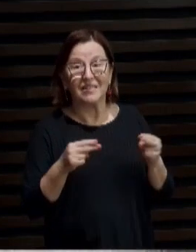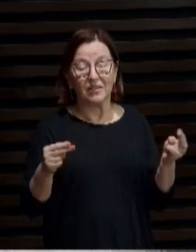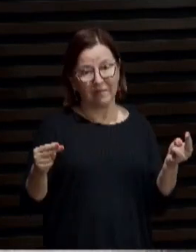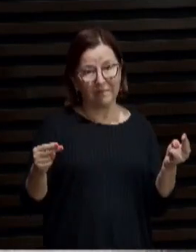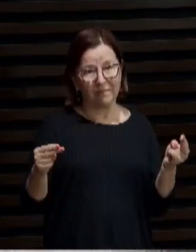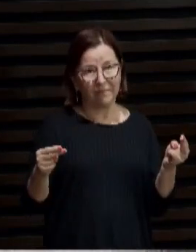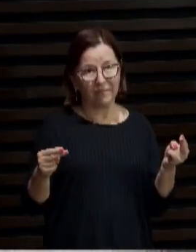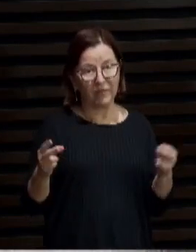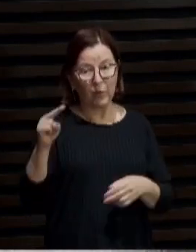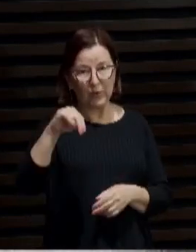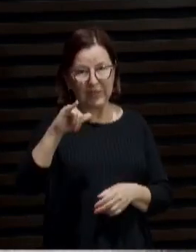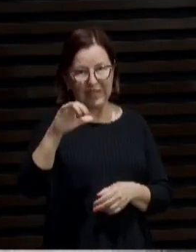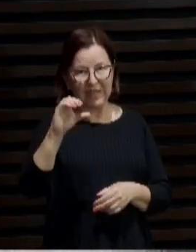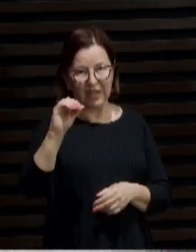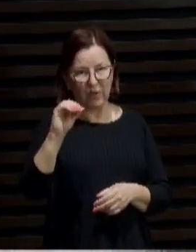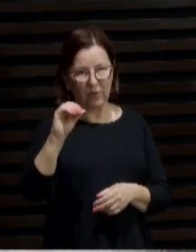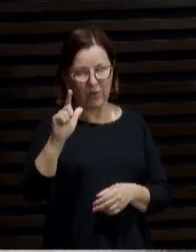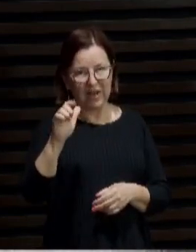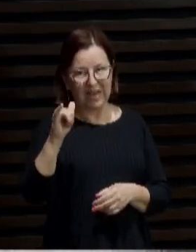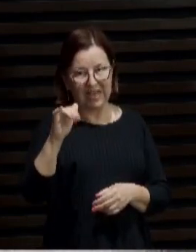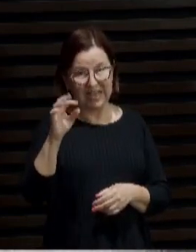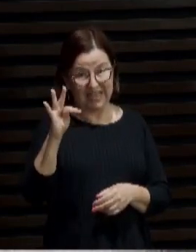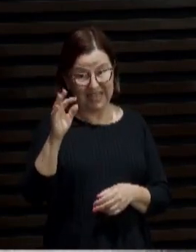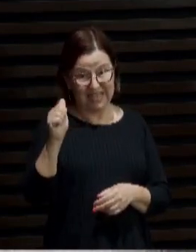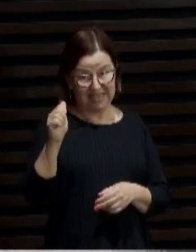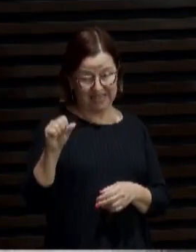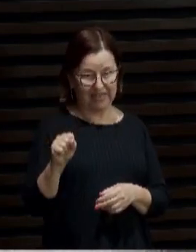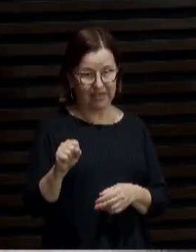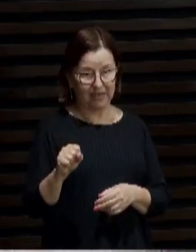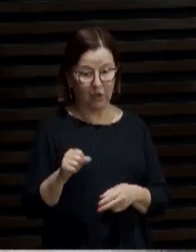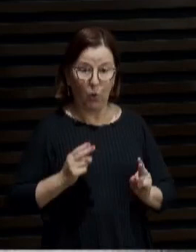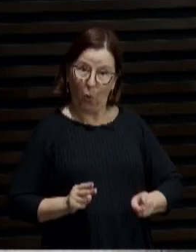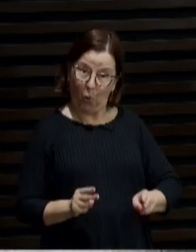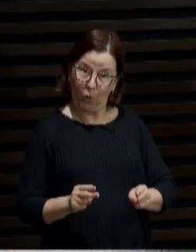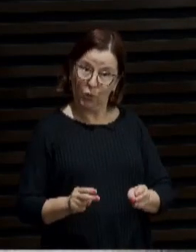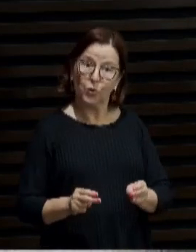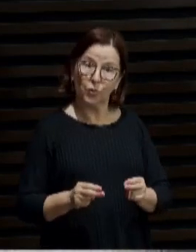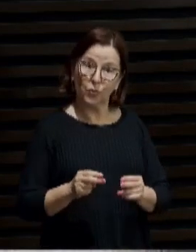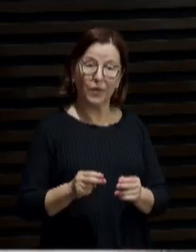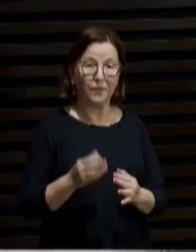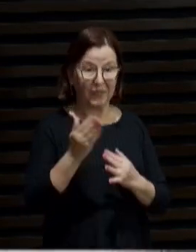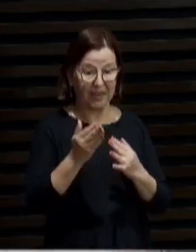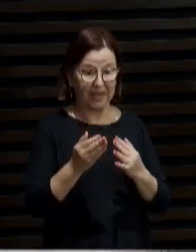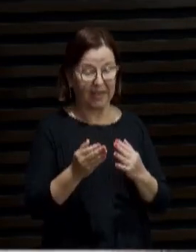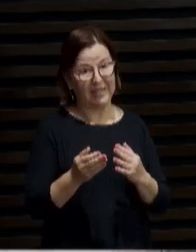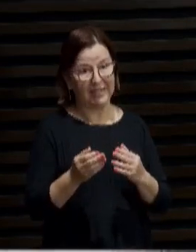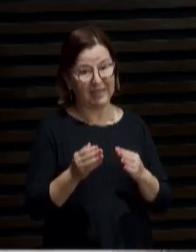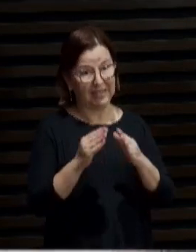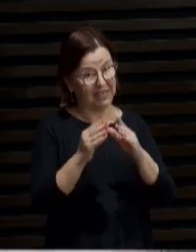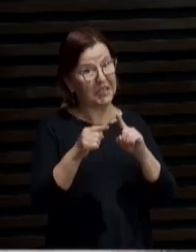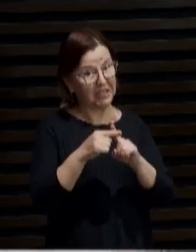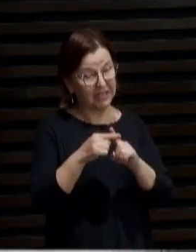Os nicolaítas, eles estão por aí ainda, queridos. Eles não acabaram, não. Eles querem colocar algo a mais. O pessoal da doutrina de